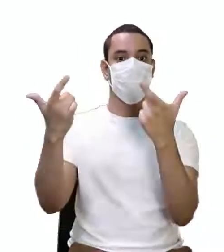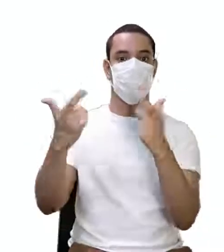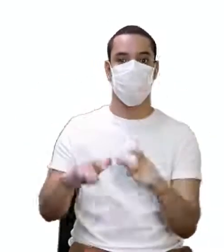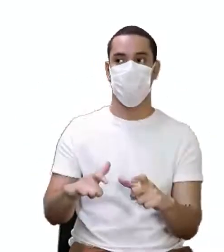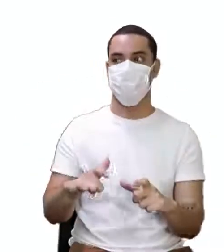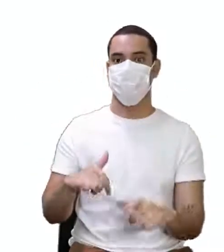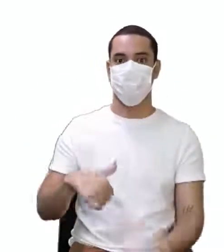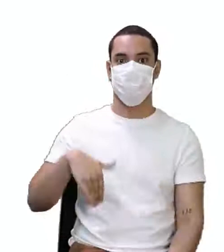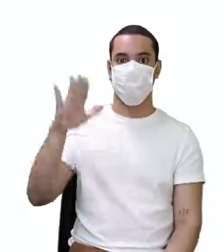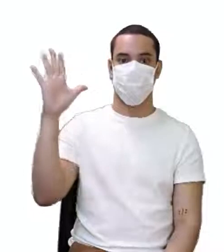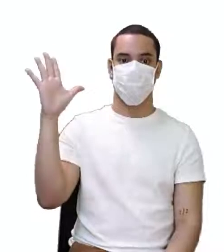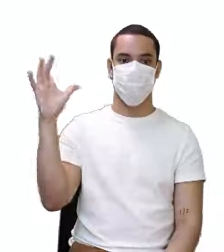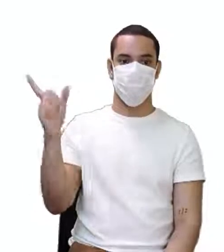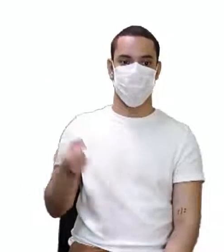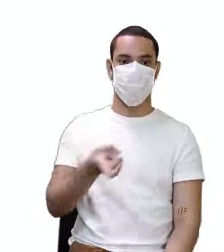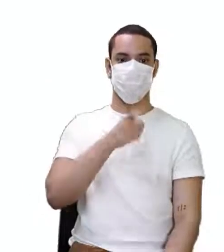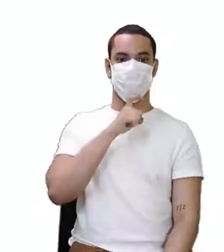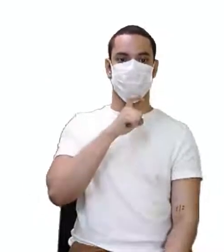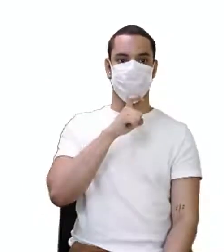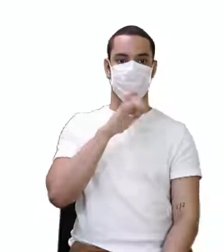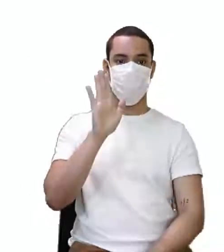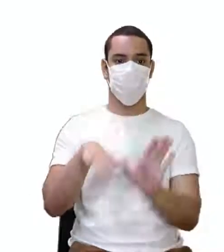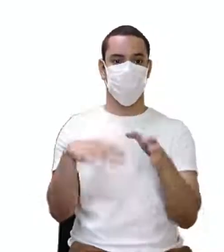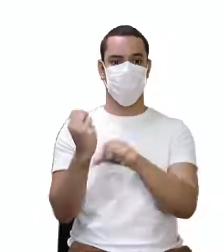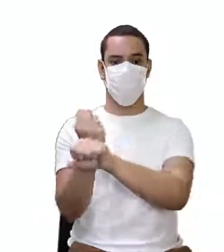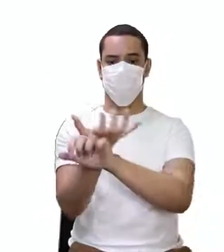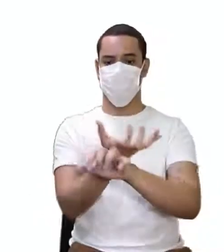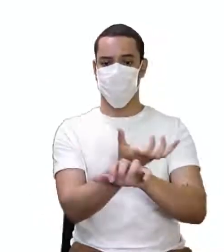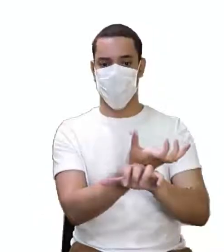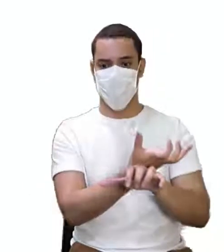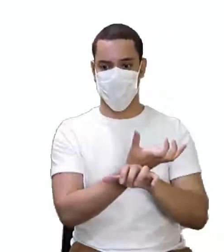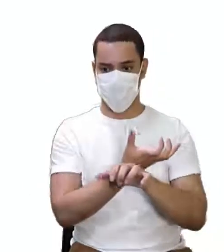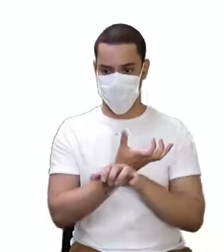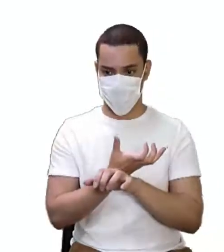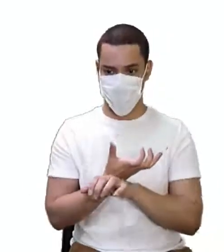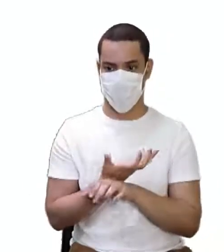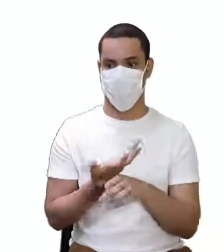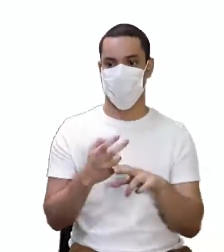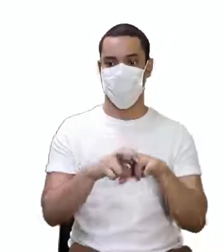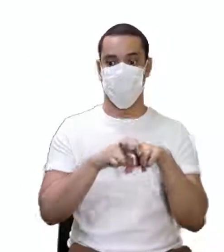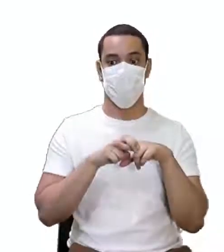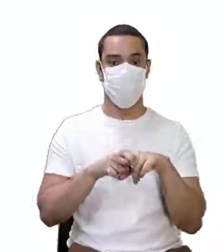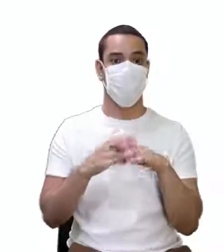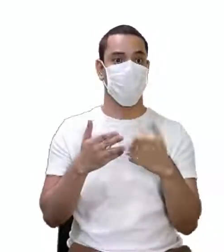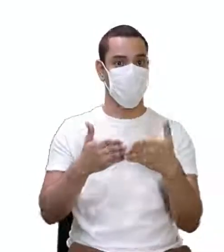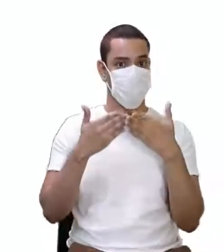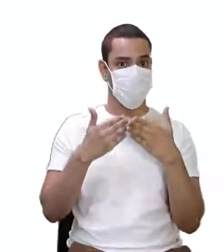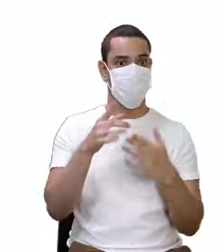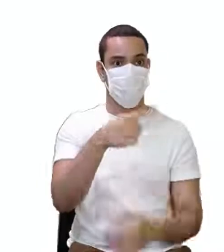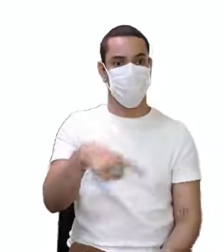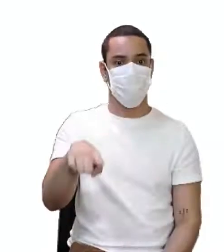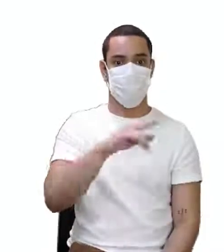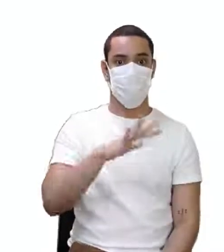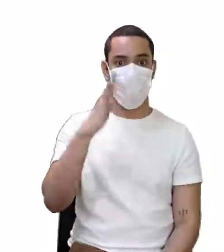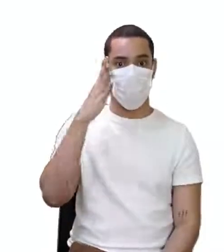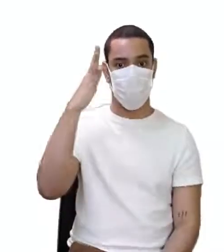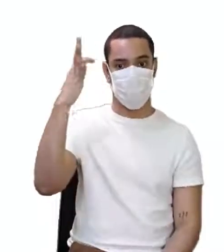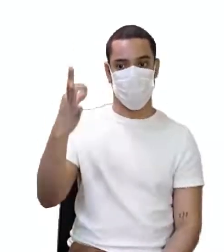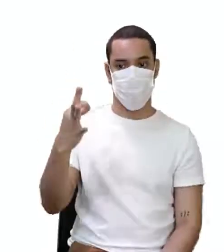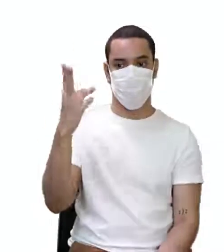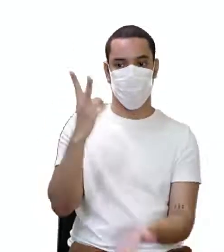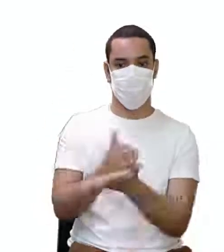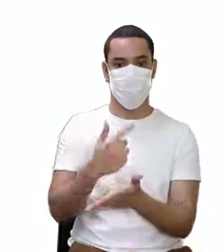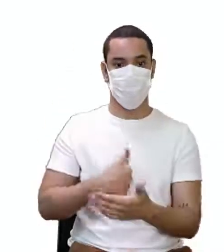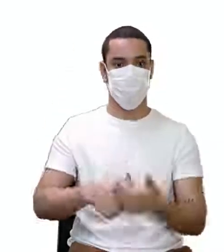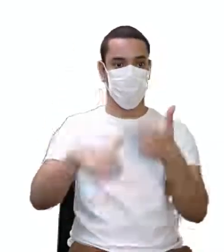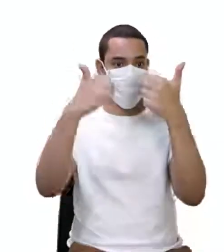é muito intenso, a estiagem é muito prolongada. Aí eu presta atenção. Eu peço que você, sempre quando